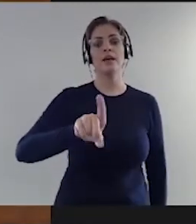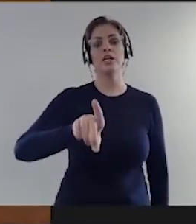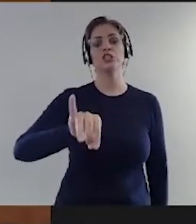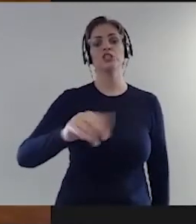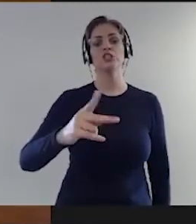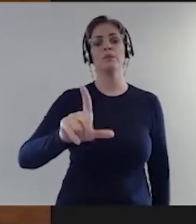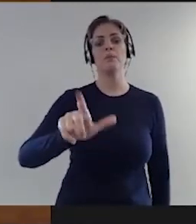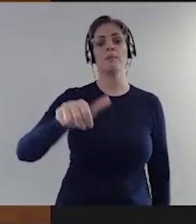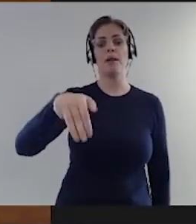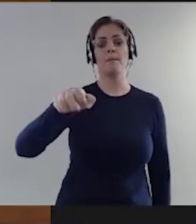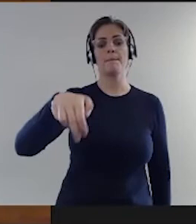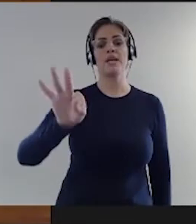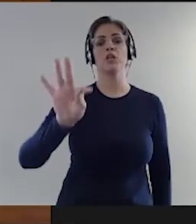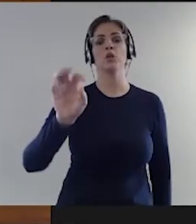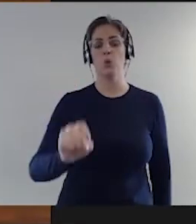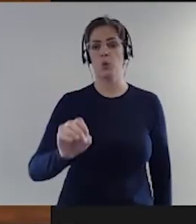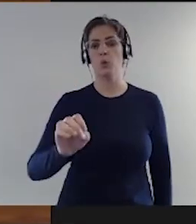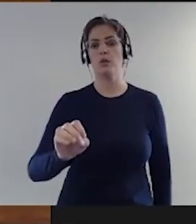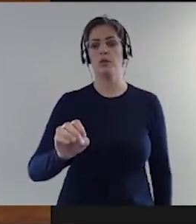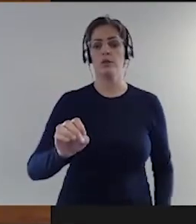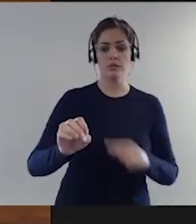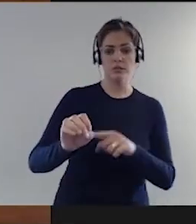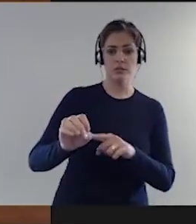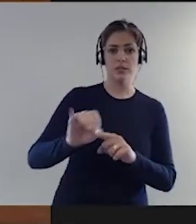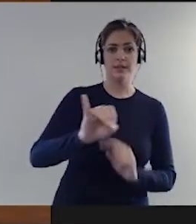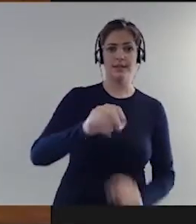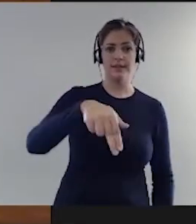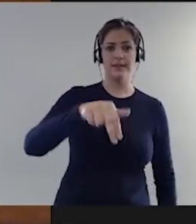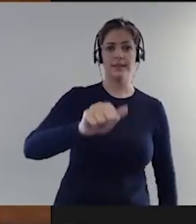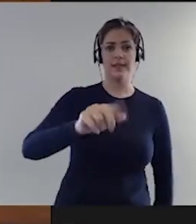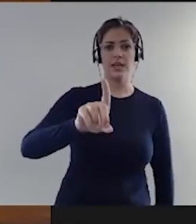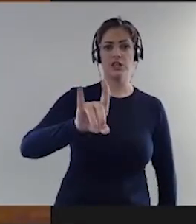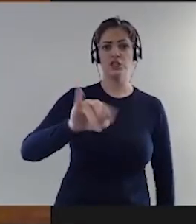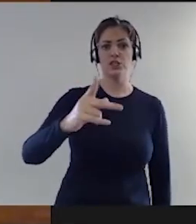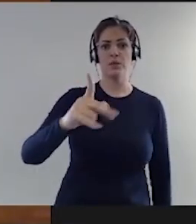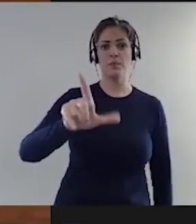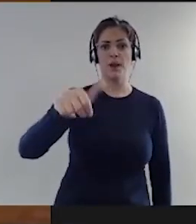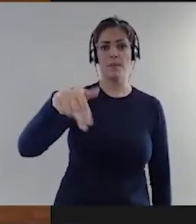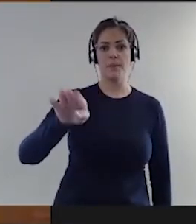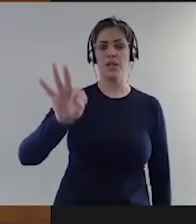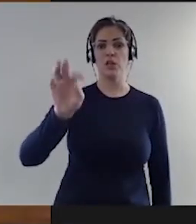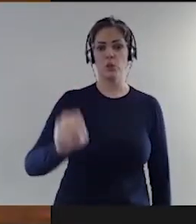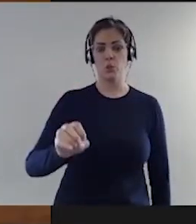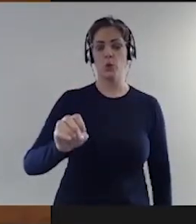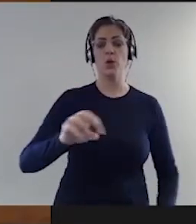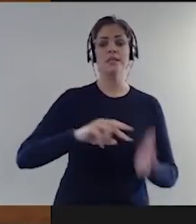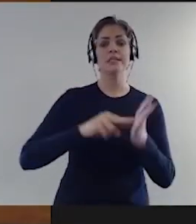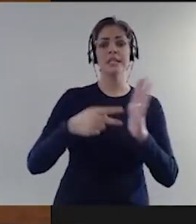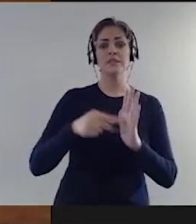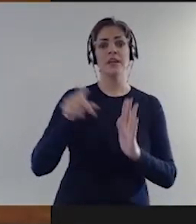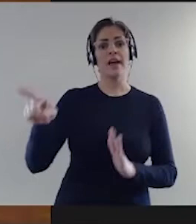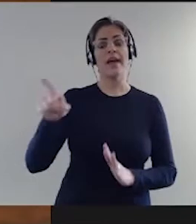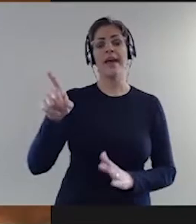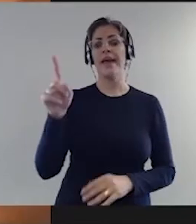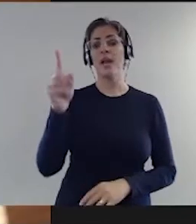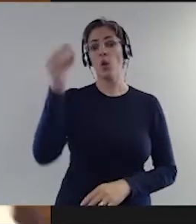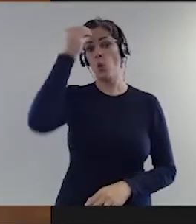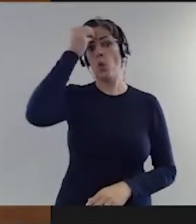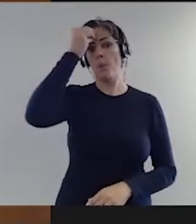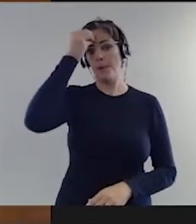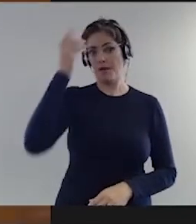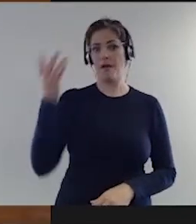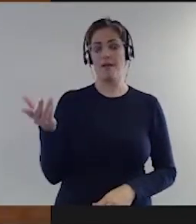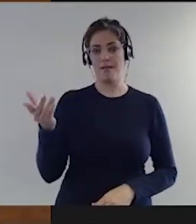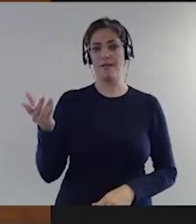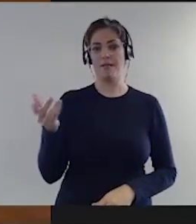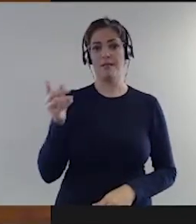haja inadimplemento, é necessário haver o descumprimento imputável. E o critério